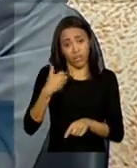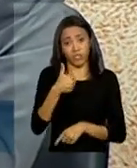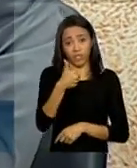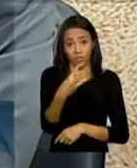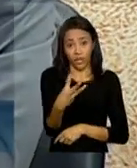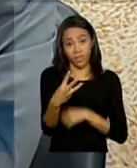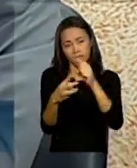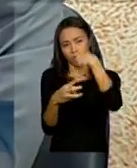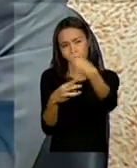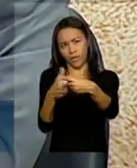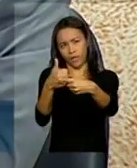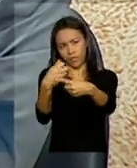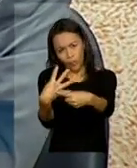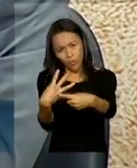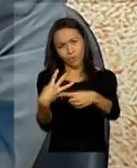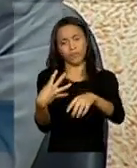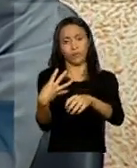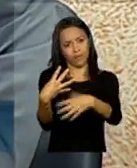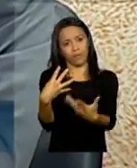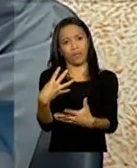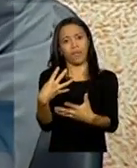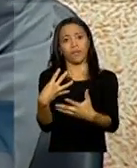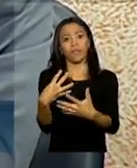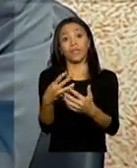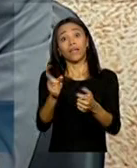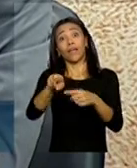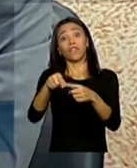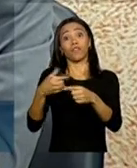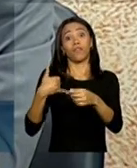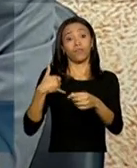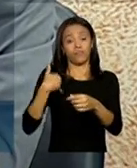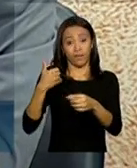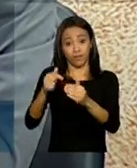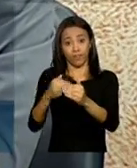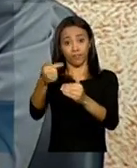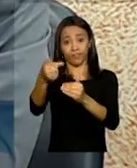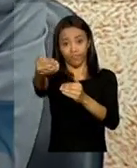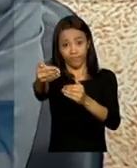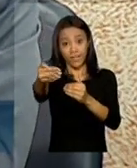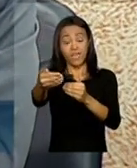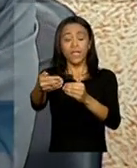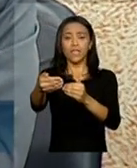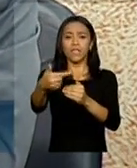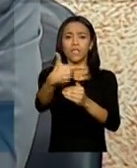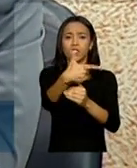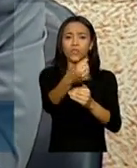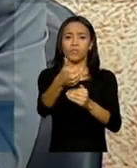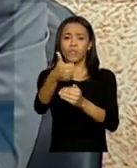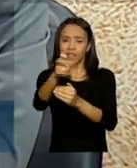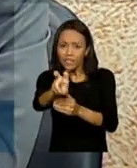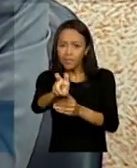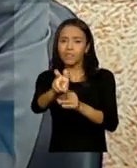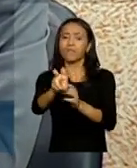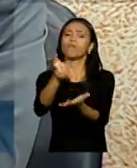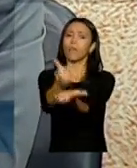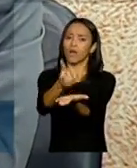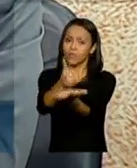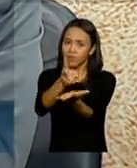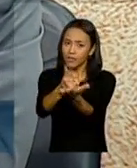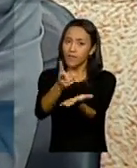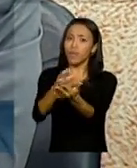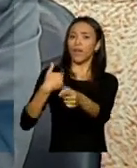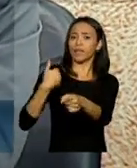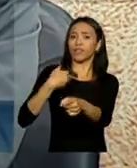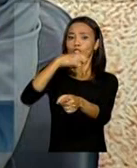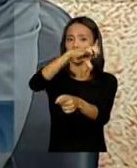outro ano vai ter 14 né Quem começa a migrar para outra idade e aí no ano de 2015 a gente mantém de 9 a